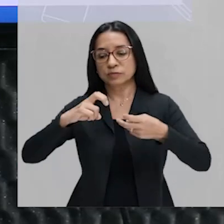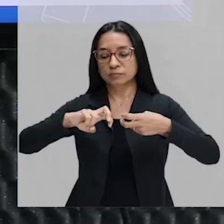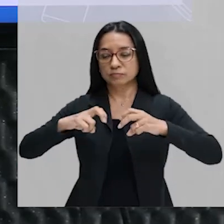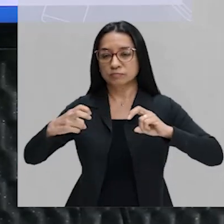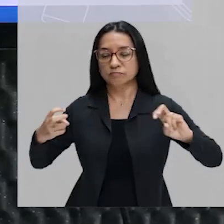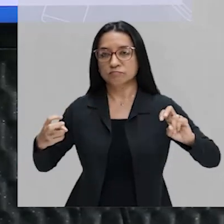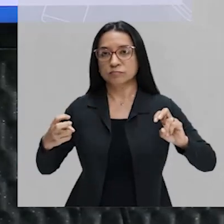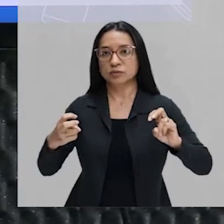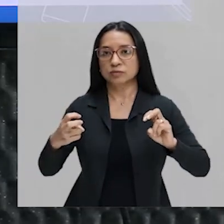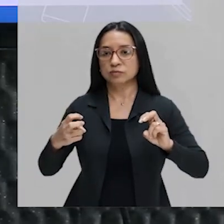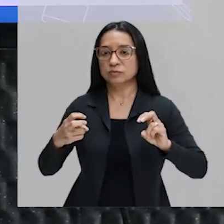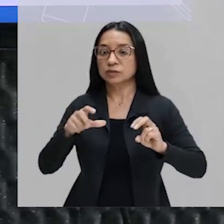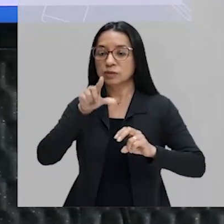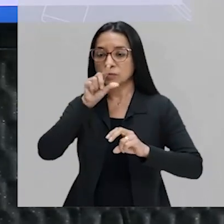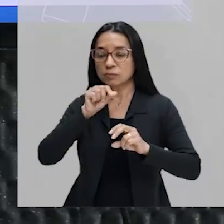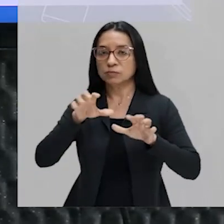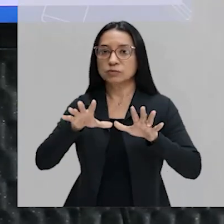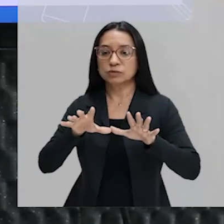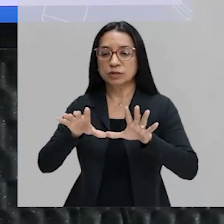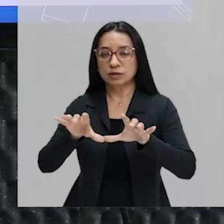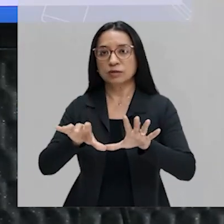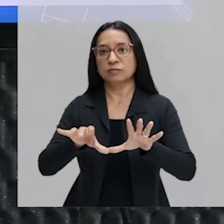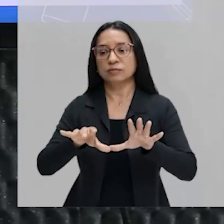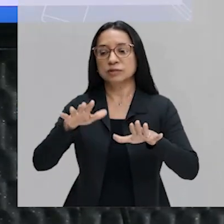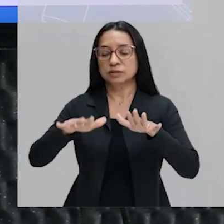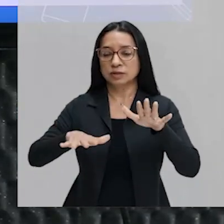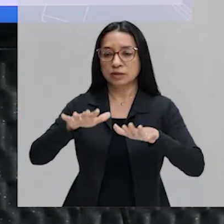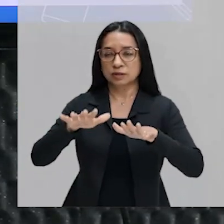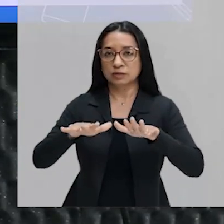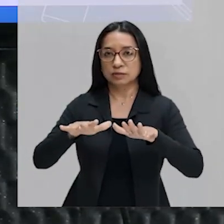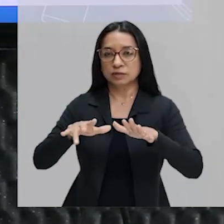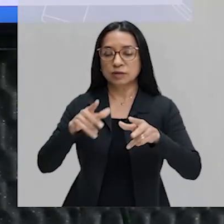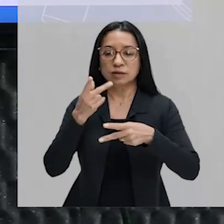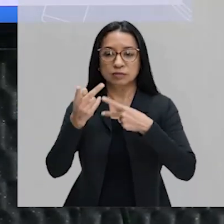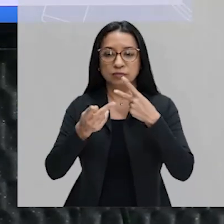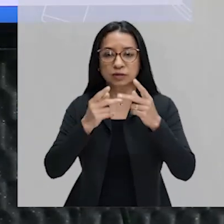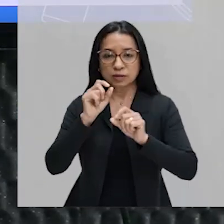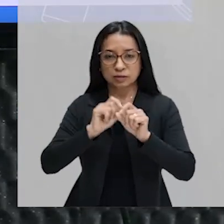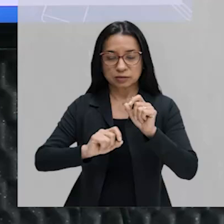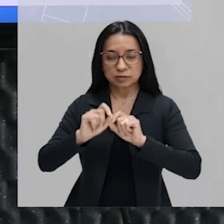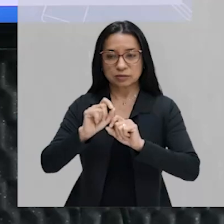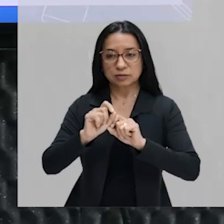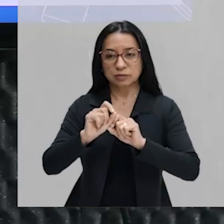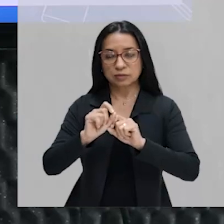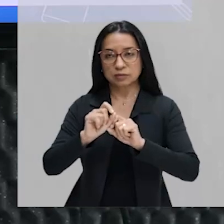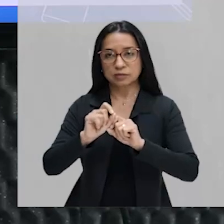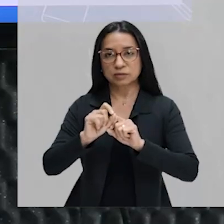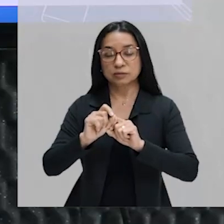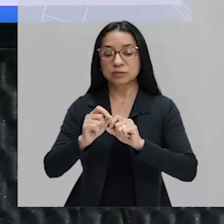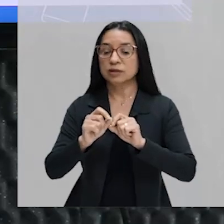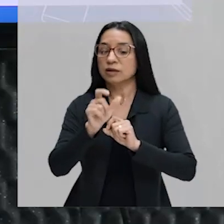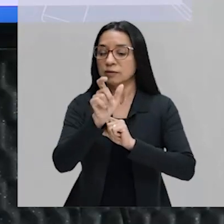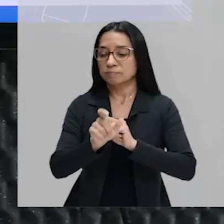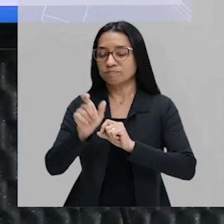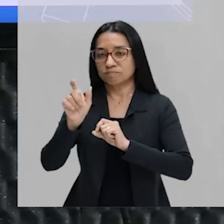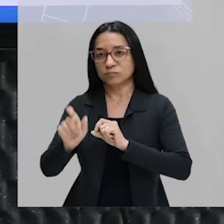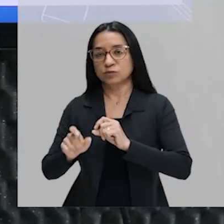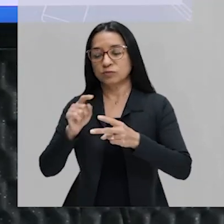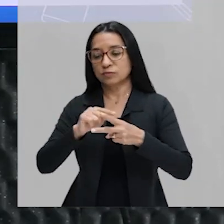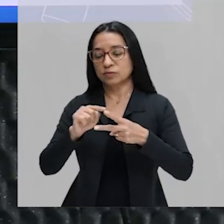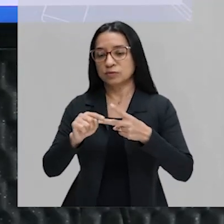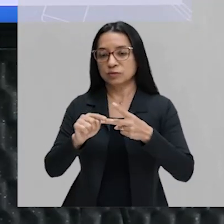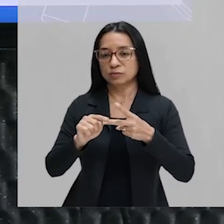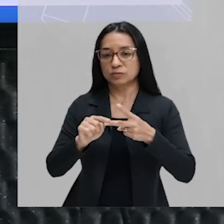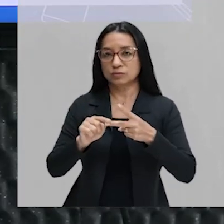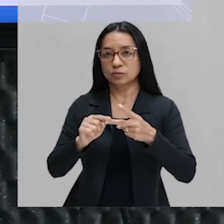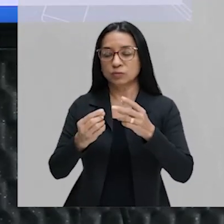seguinte, que nesses indivíduos o desenvolvimento embrionário acontece fora do corpo